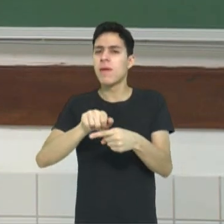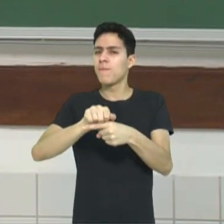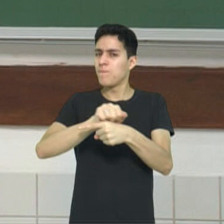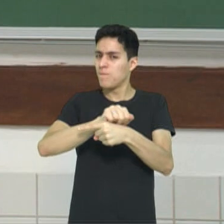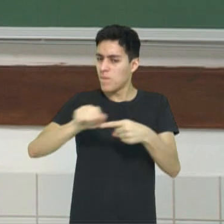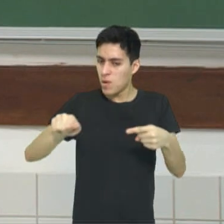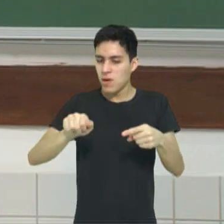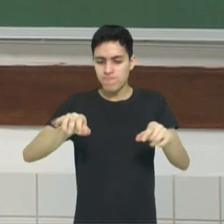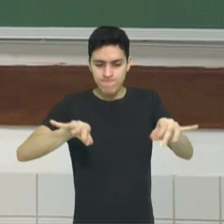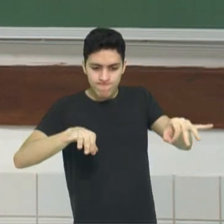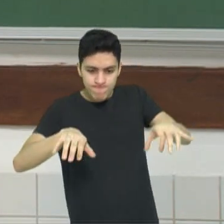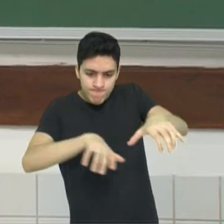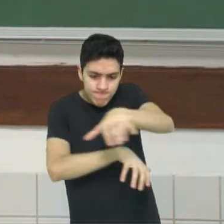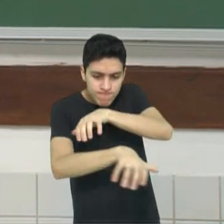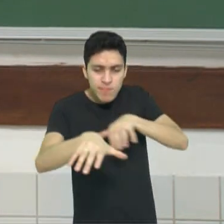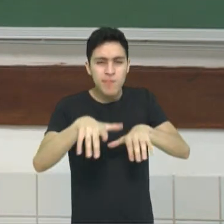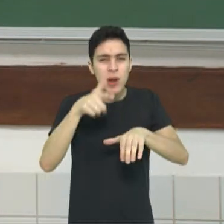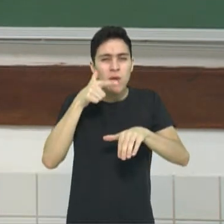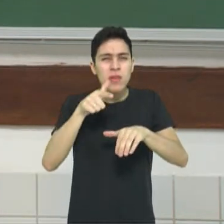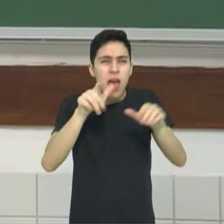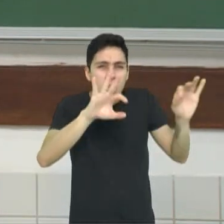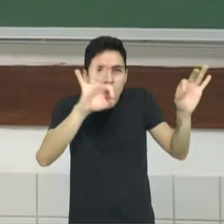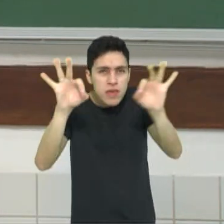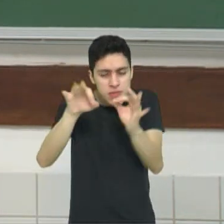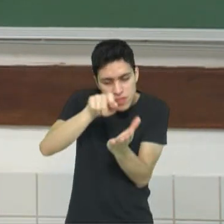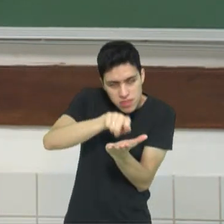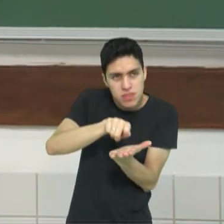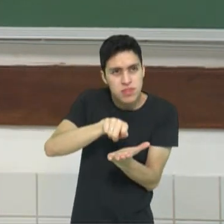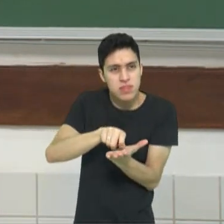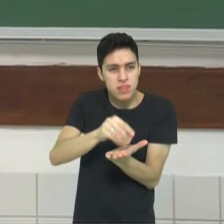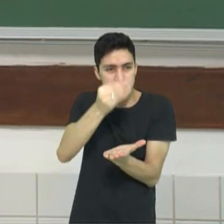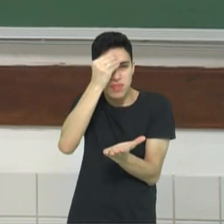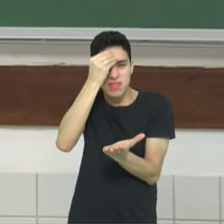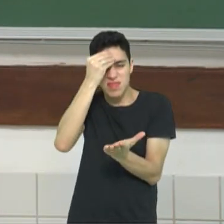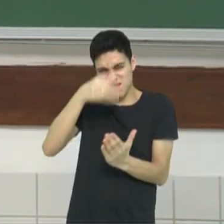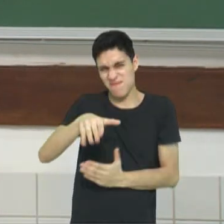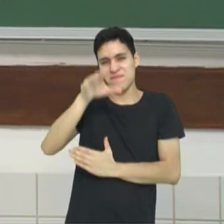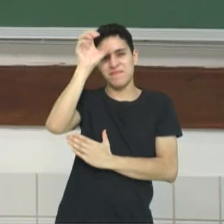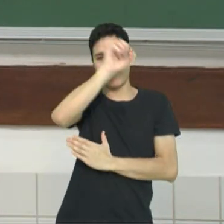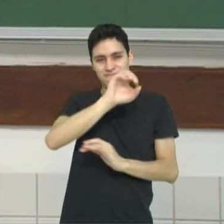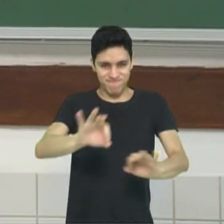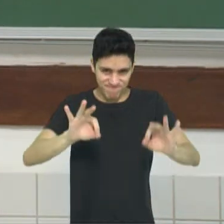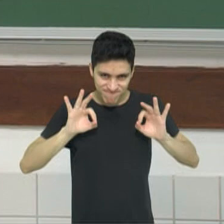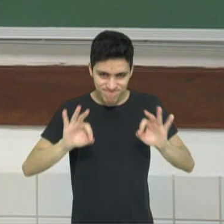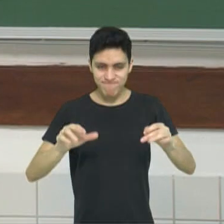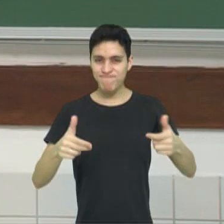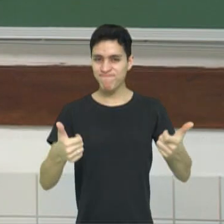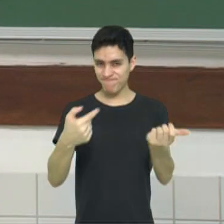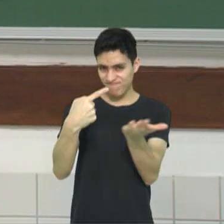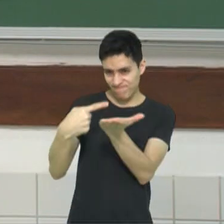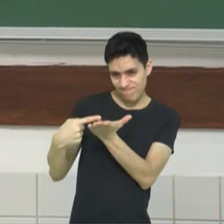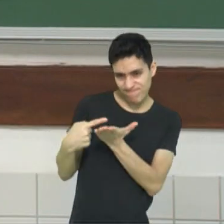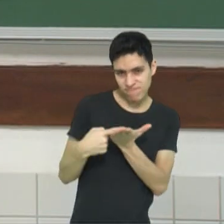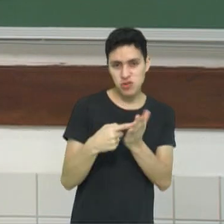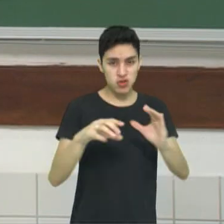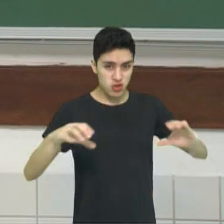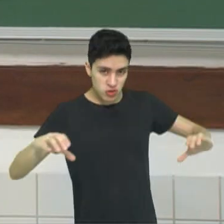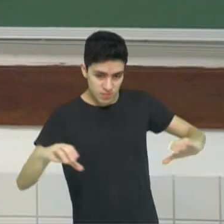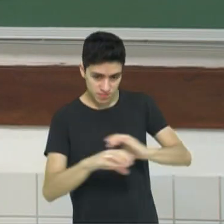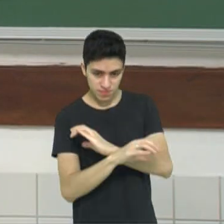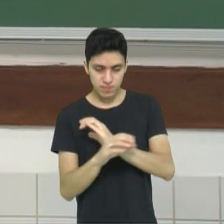possa fazer o registro dessas aulas? Porque registrando aprende mais, né? Tudo certo aí? Tudo